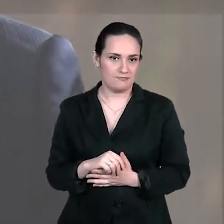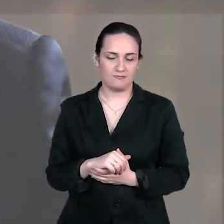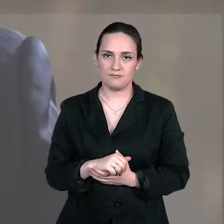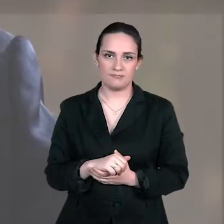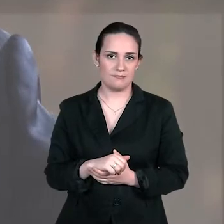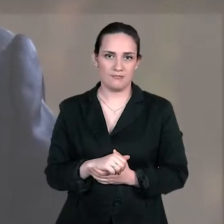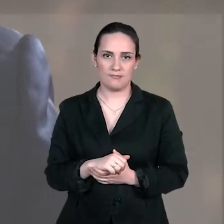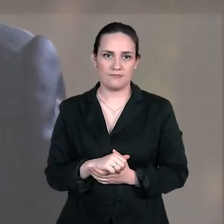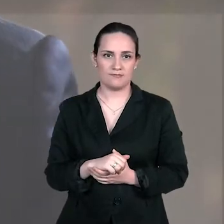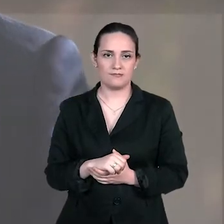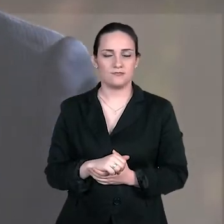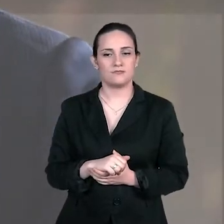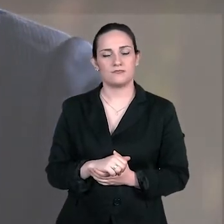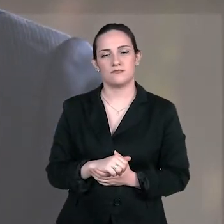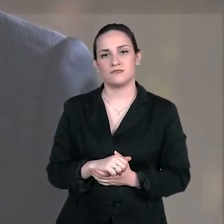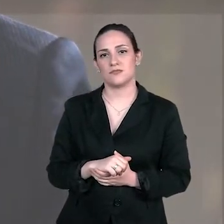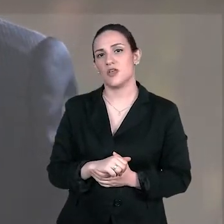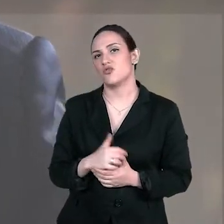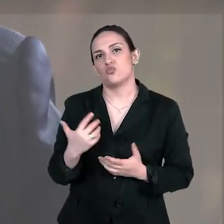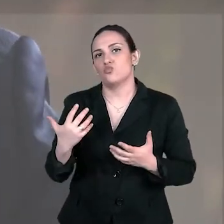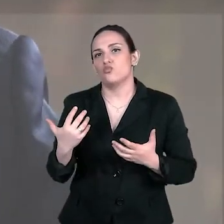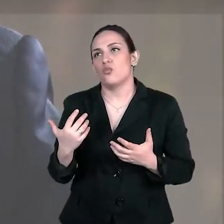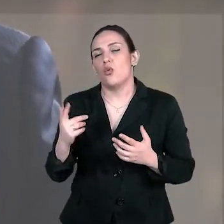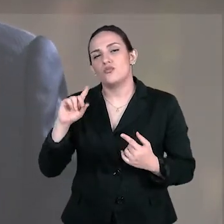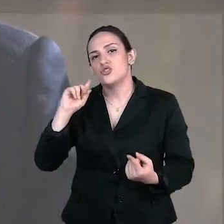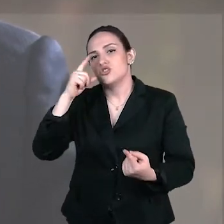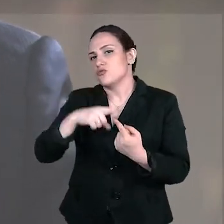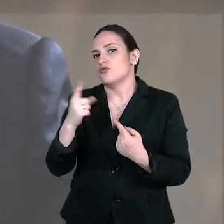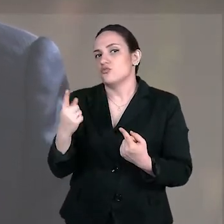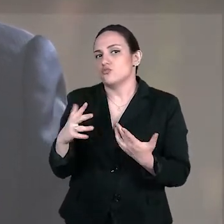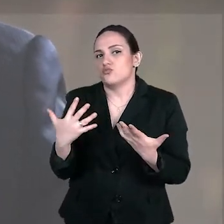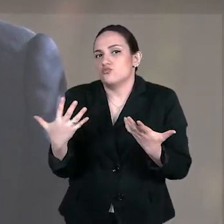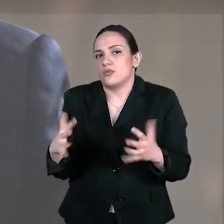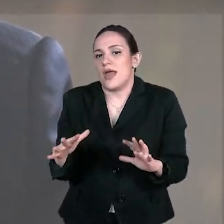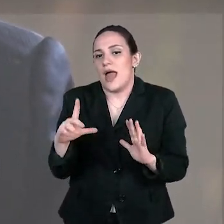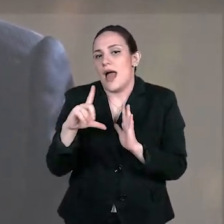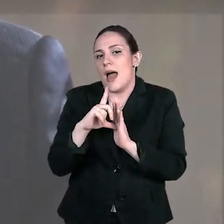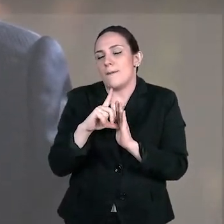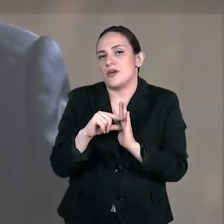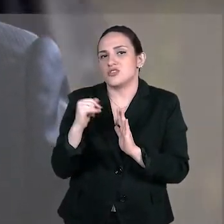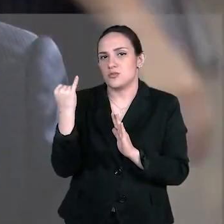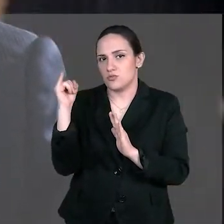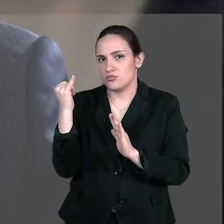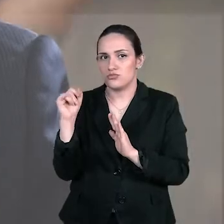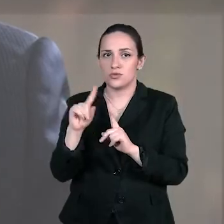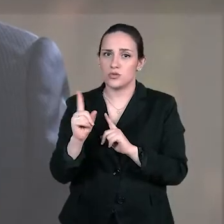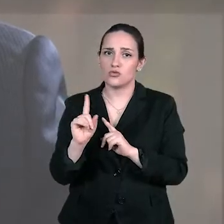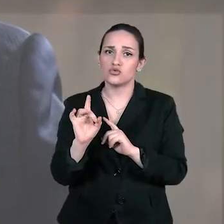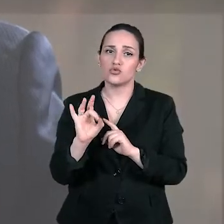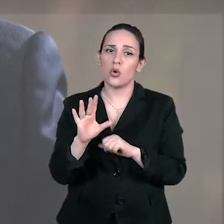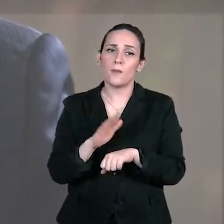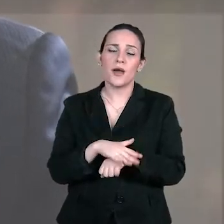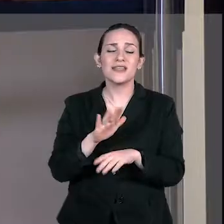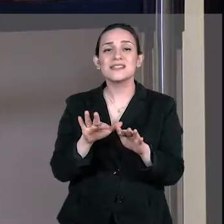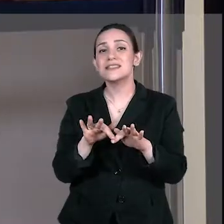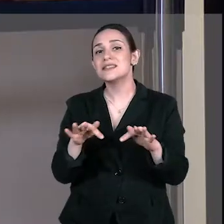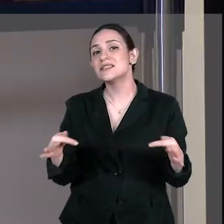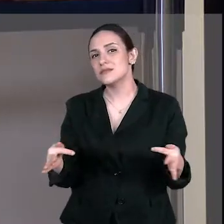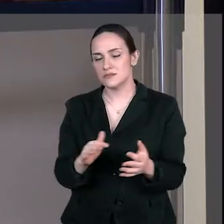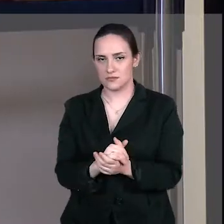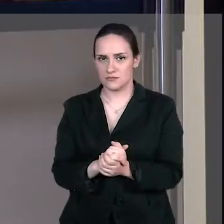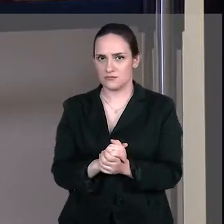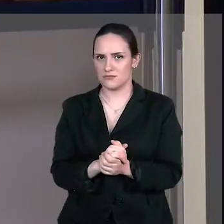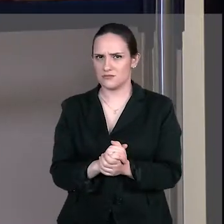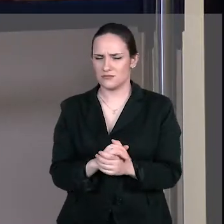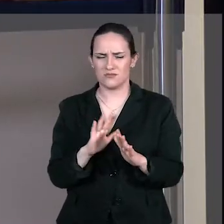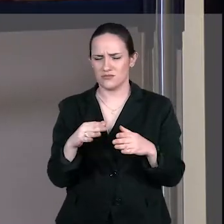não. A reforma ela não trata de diminuição em essência de qualquer tributo, mas tão somente uma simplificação. Tanto das